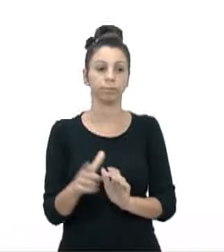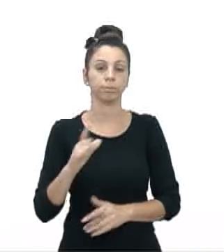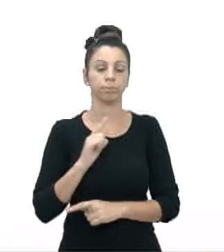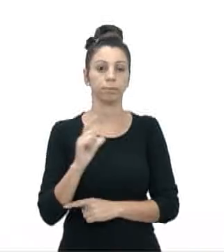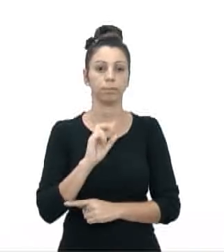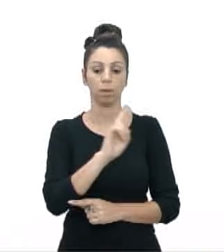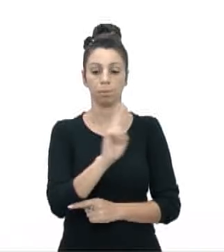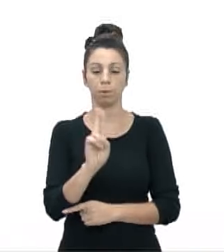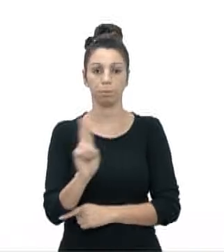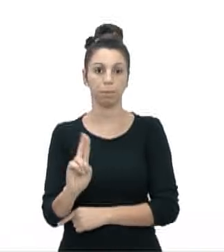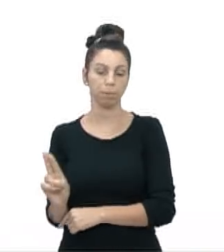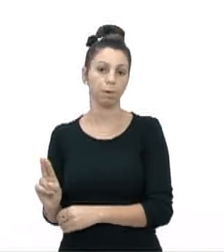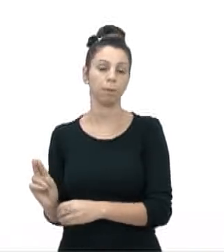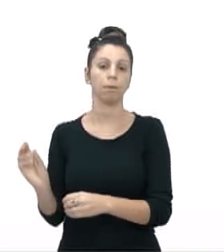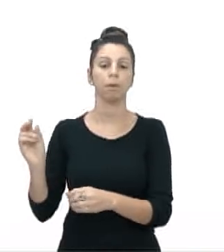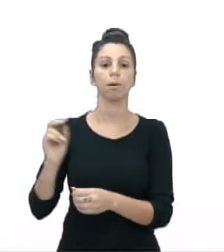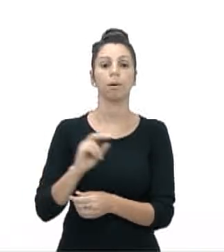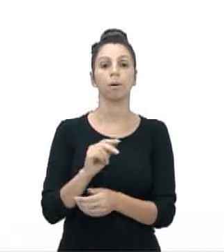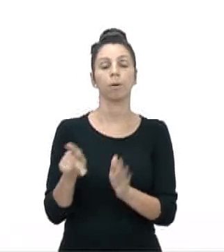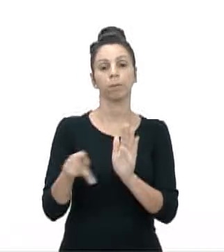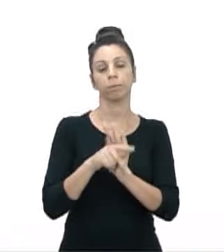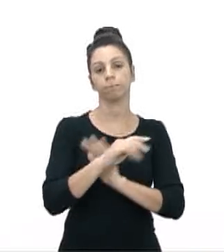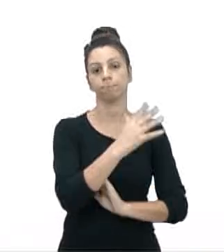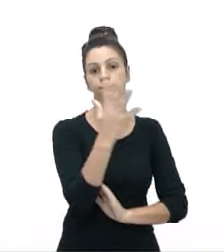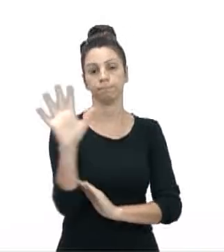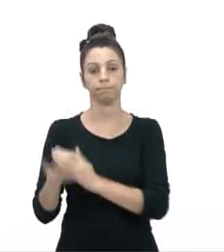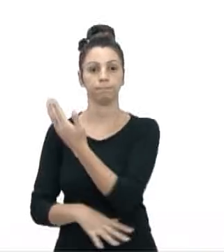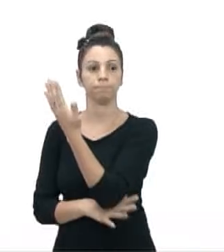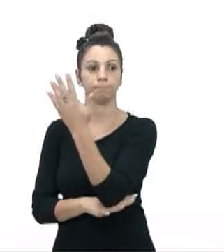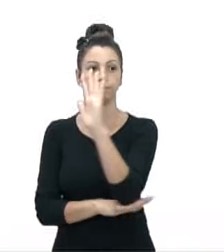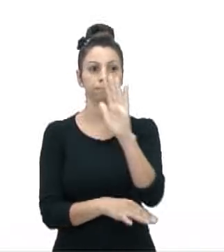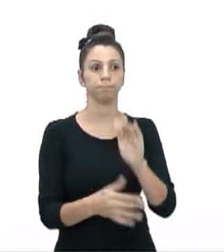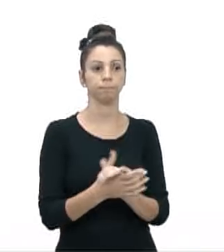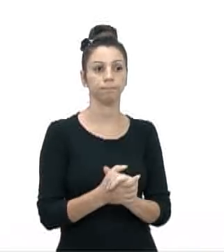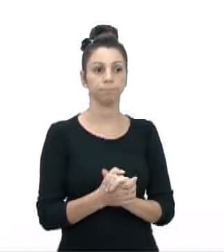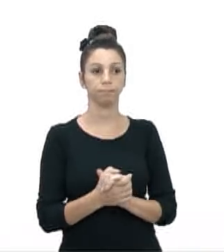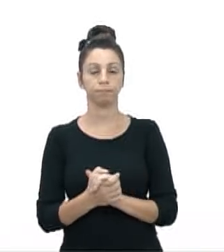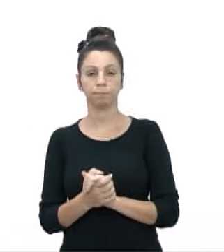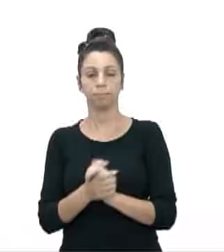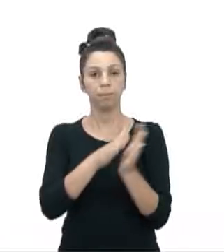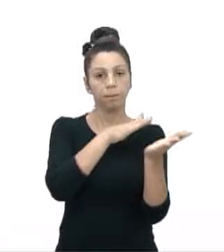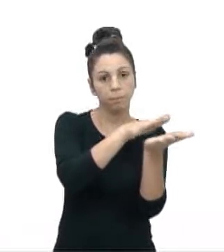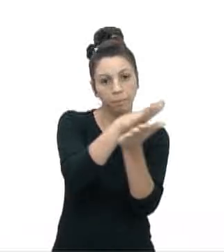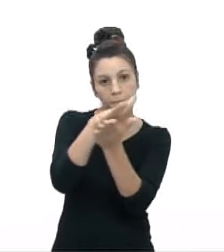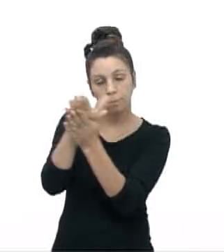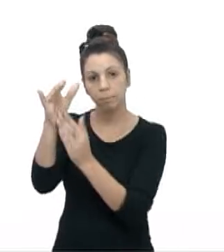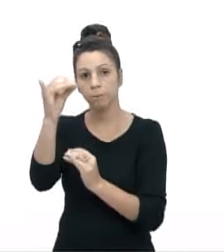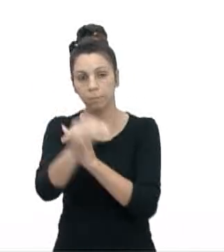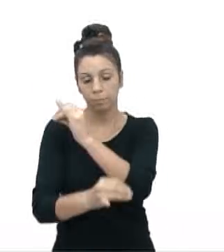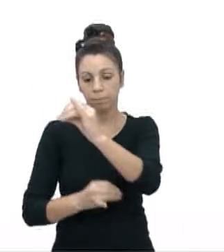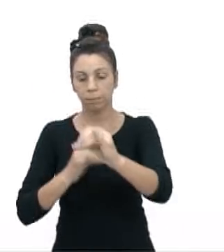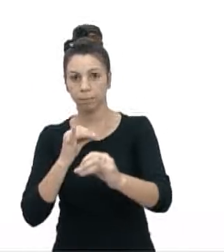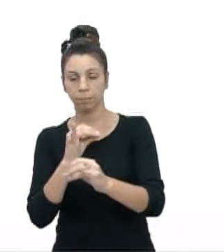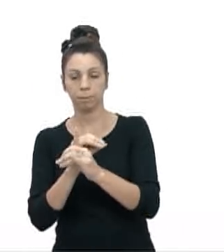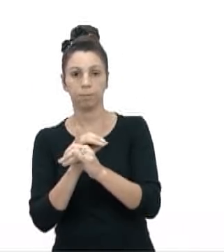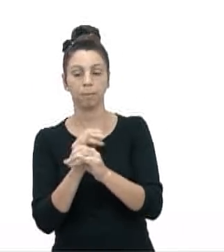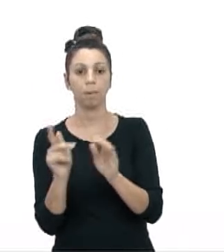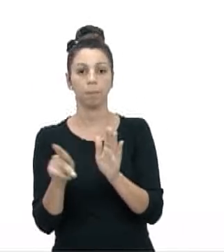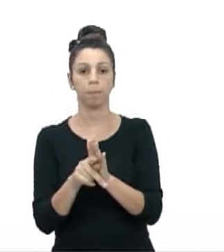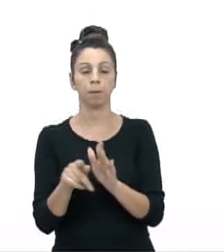das espécies, né, e ali embaixo tem personalização, impressão digital, itens